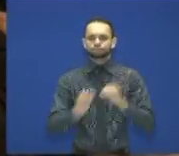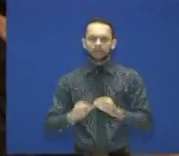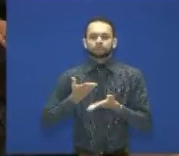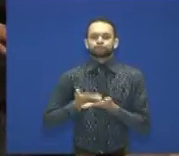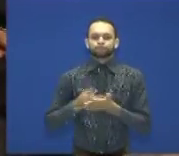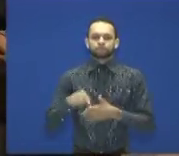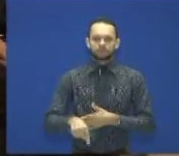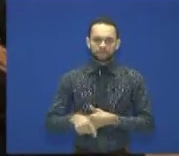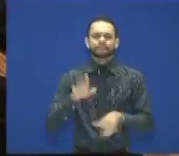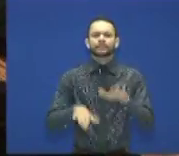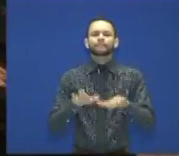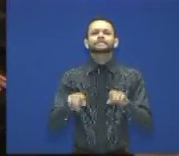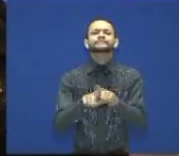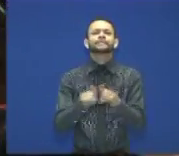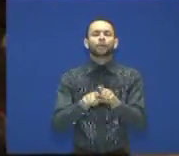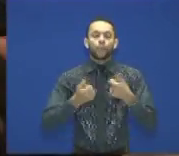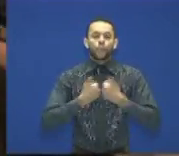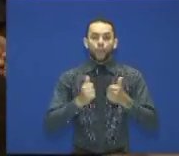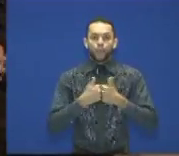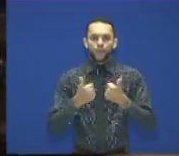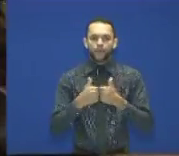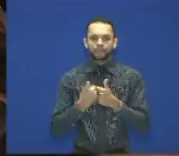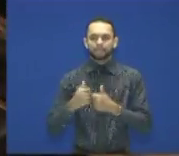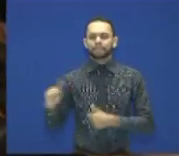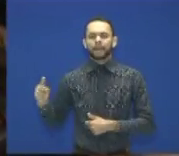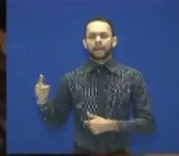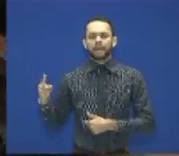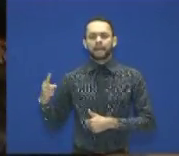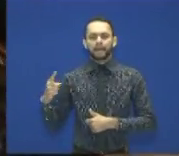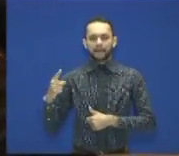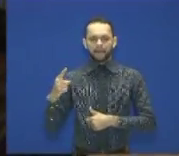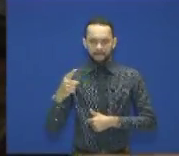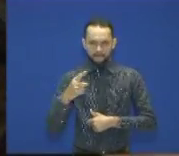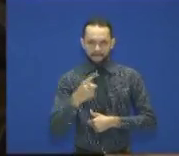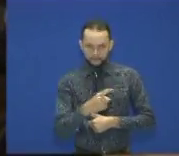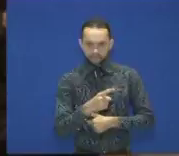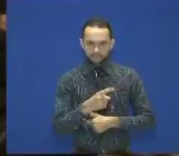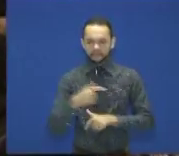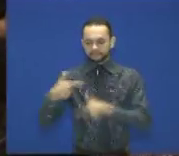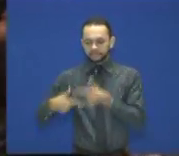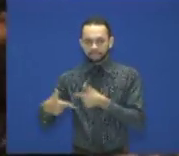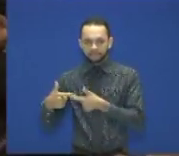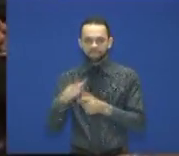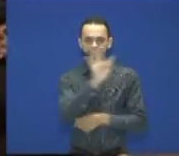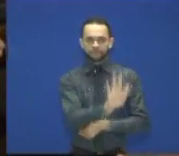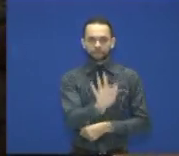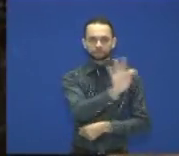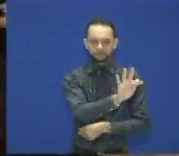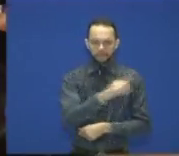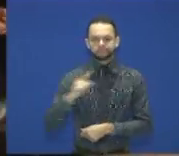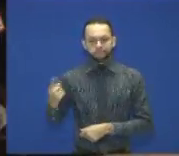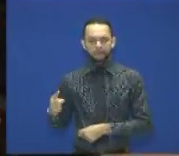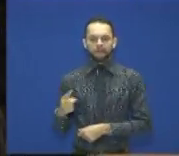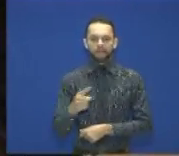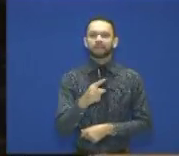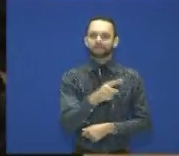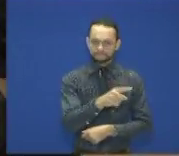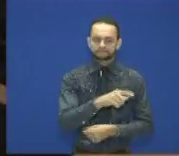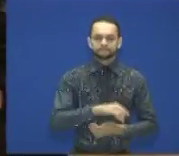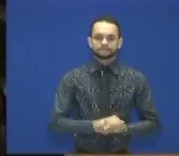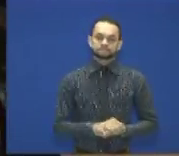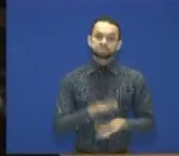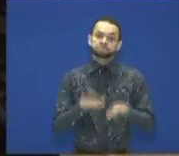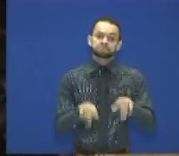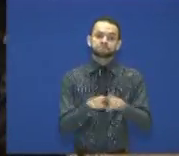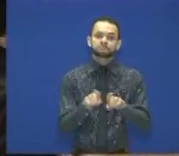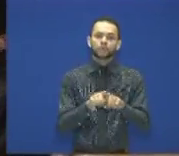de casa de ônibus, porque às vezes é o tempo que se tem entre trabalho e faculdade. Cada noite mal dormida que se